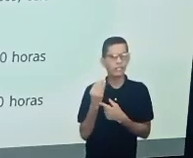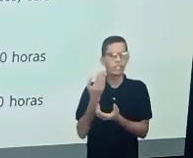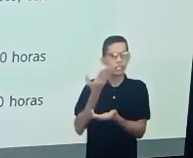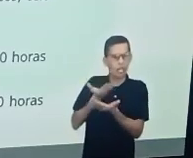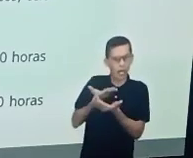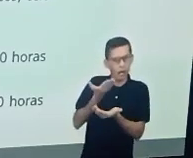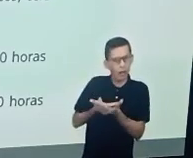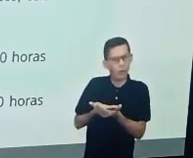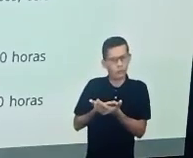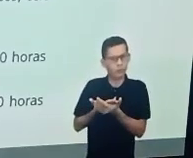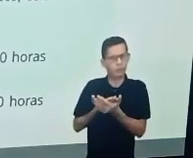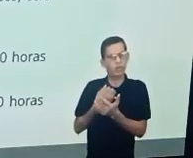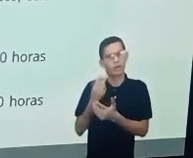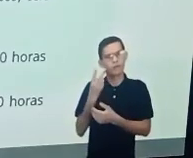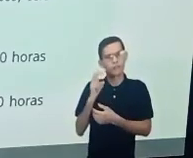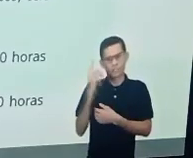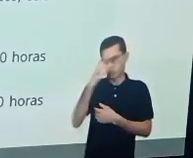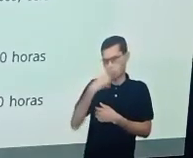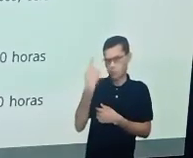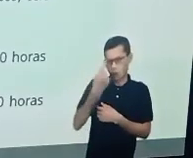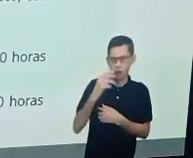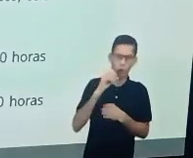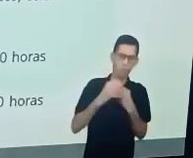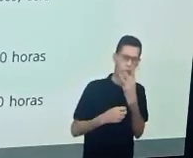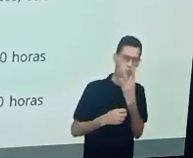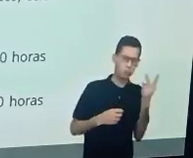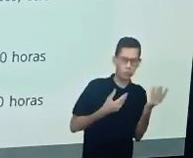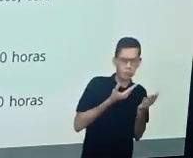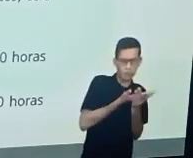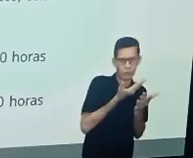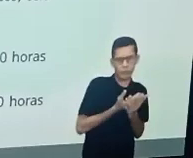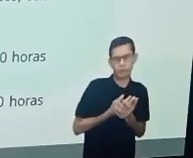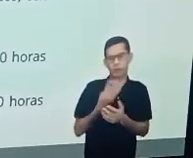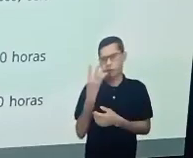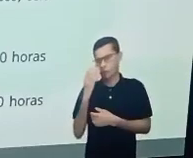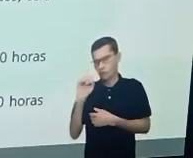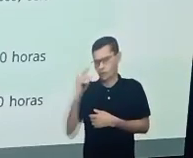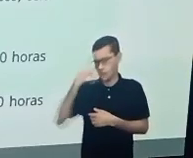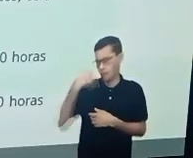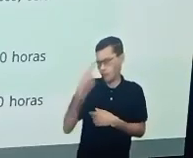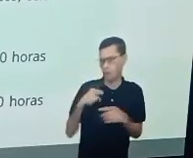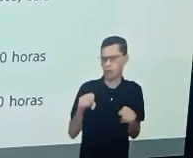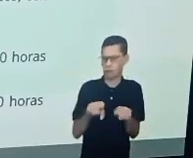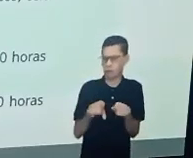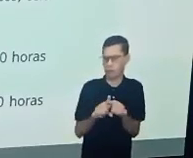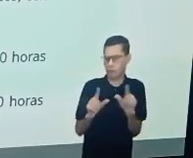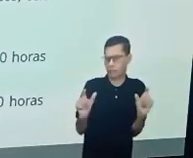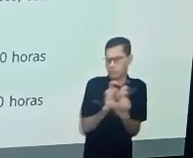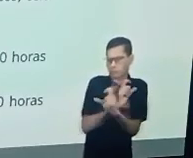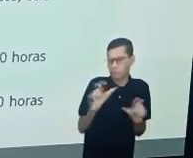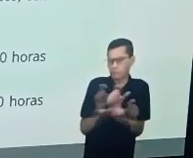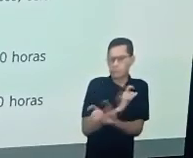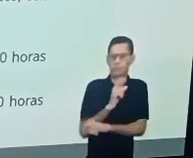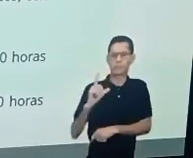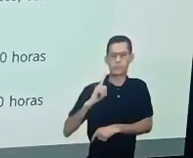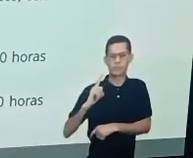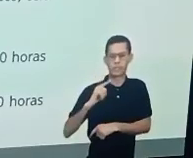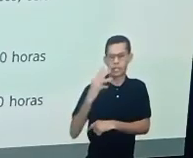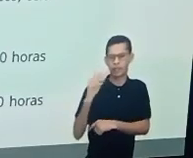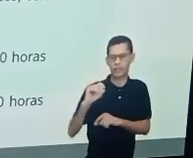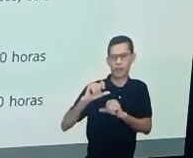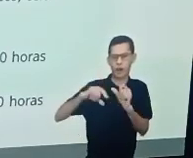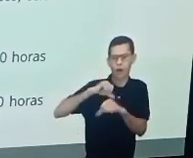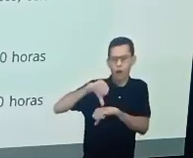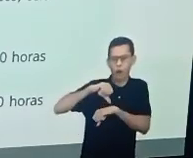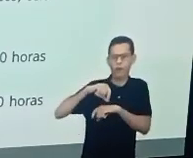aulas, 25 horas, ou 32 aulas, 40 horas. Aqui também está trocadinho, está ali com 30 horas, mas fiquem